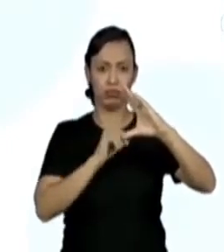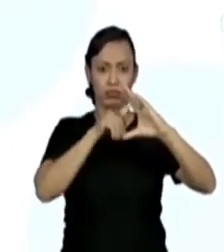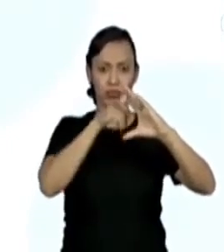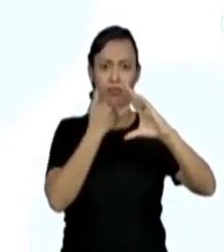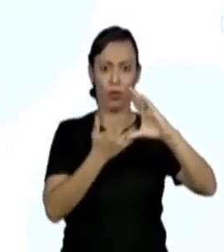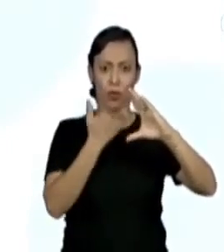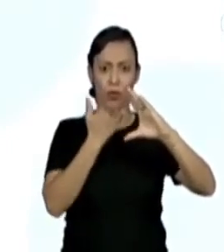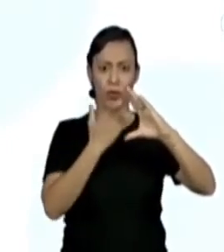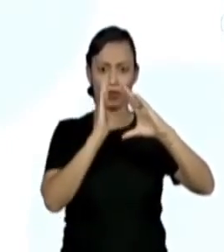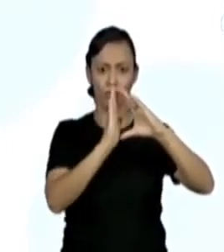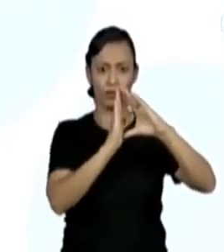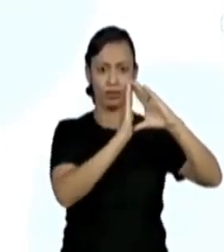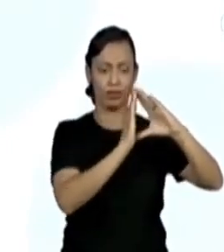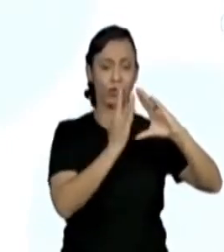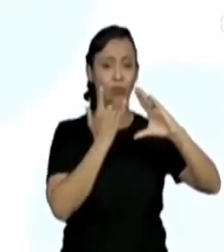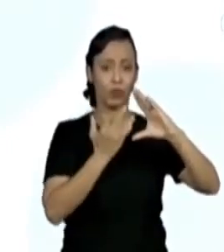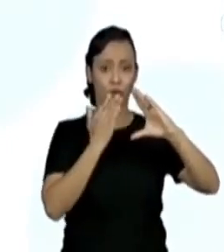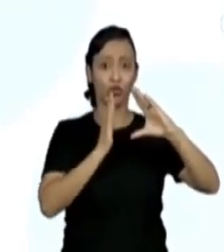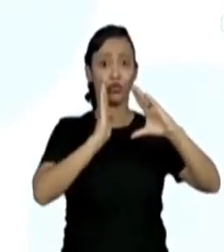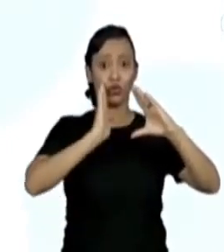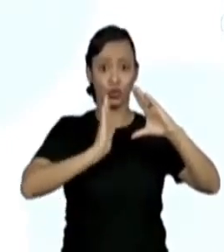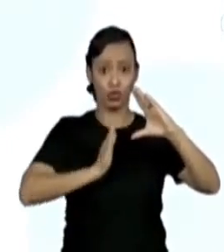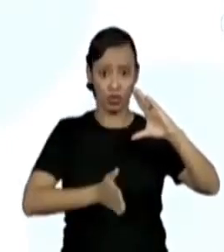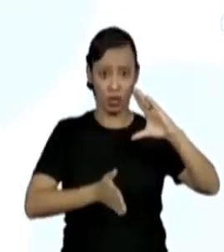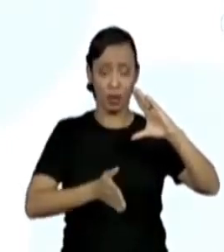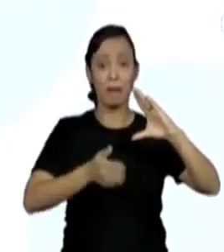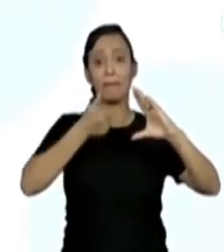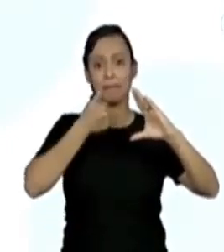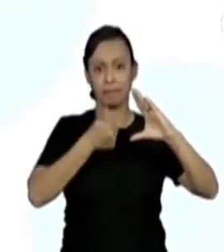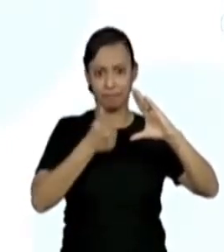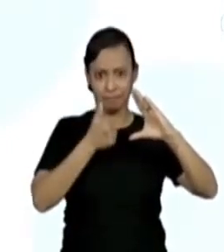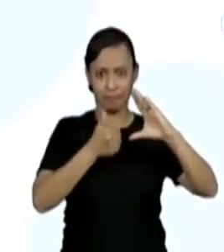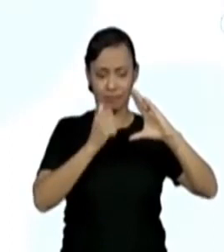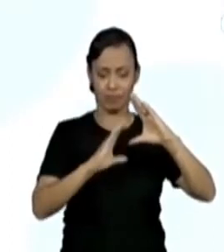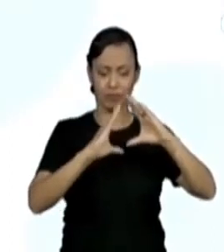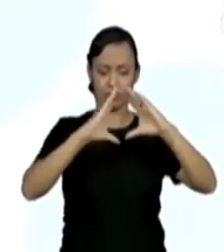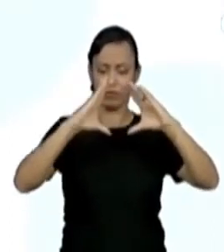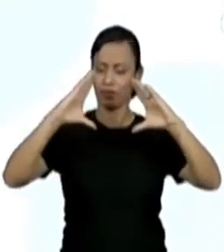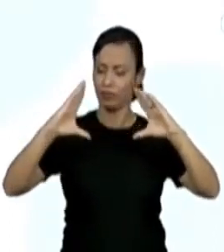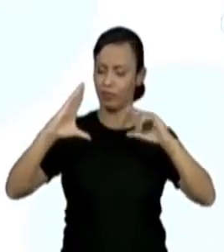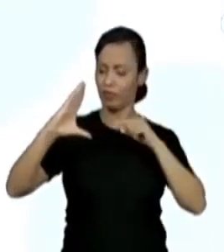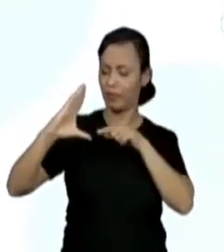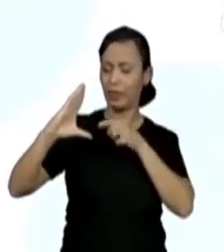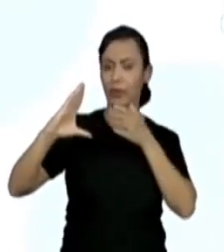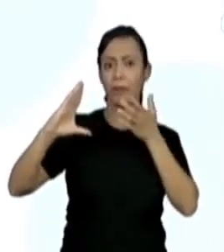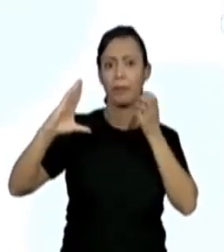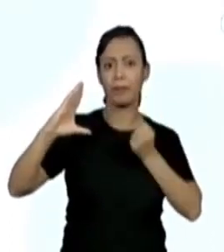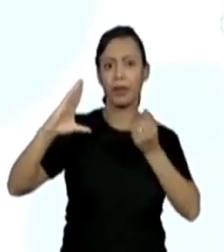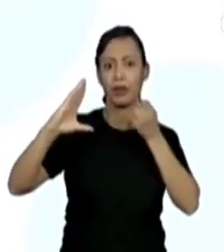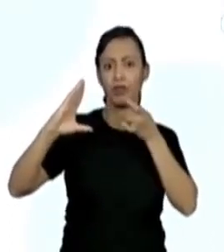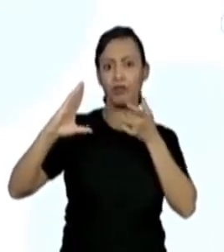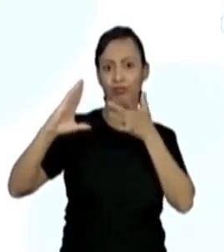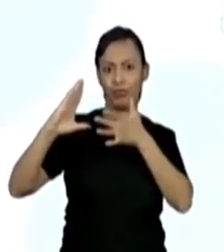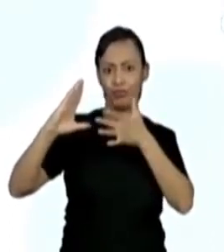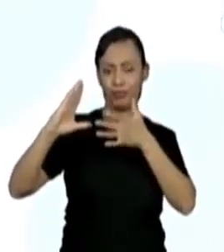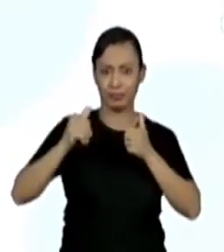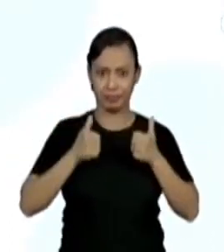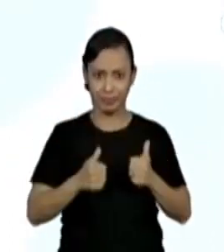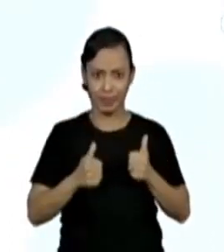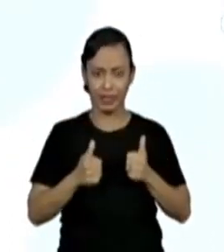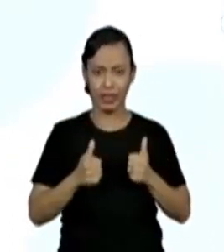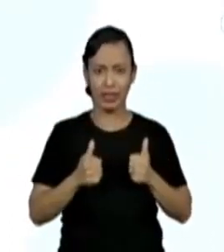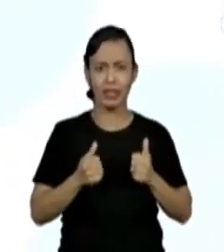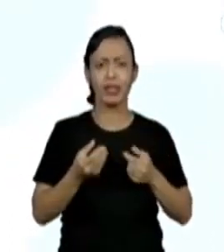meio pintei um meio então 1/2 vamos escrever por